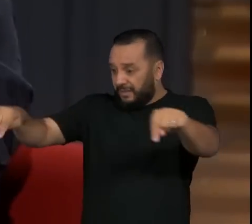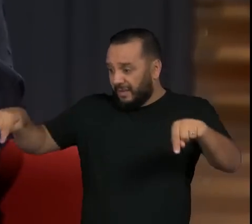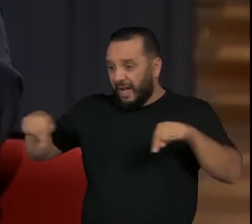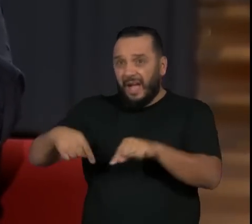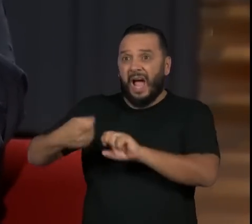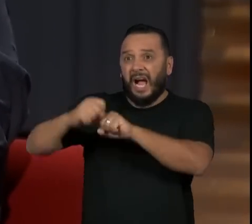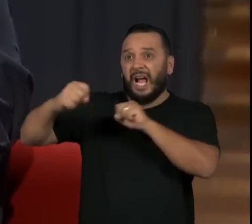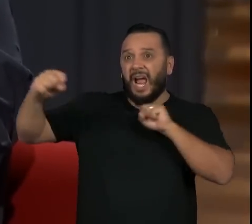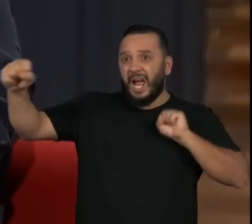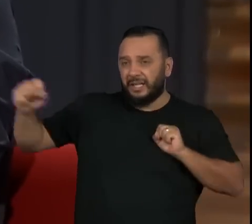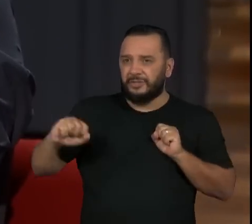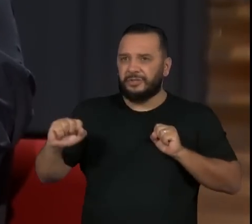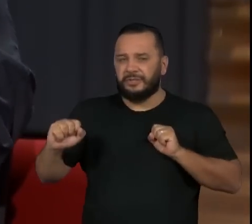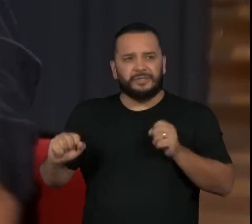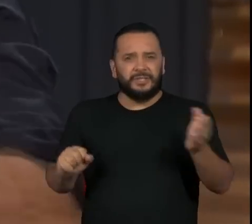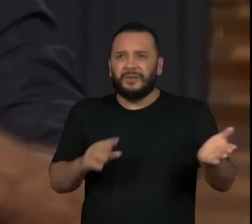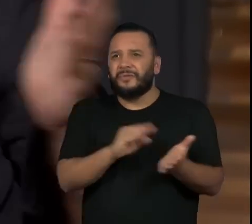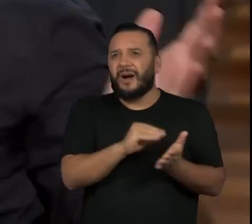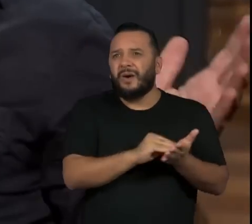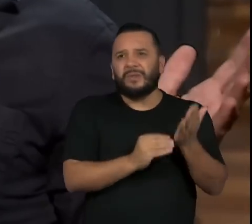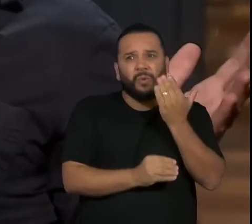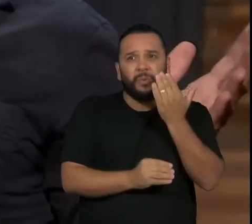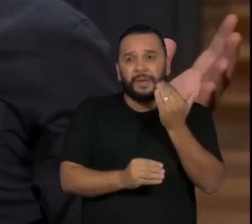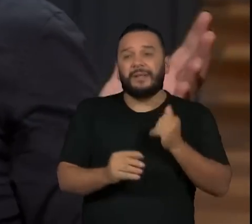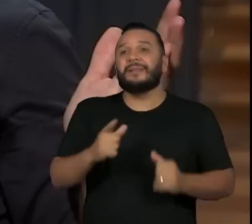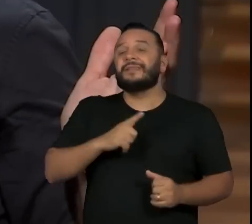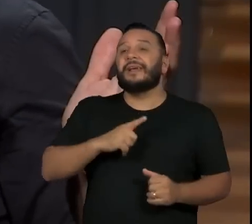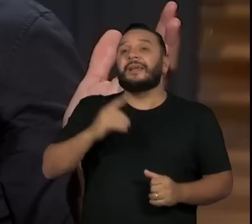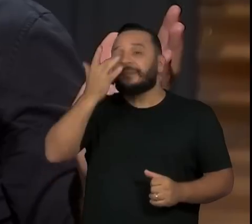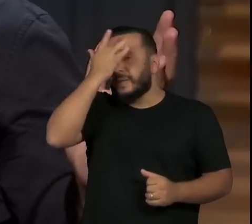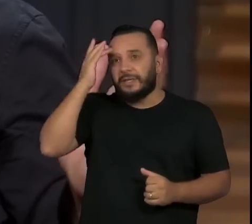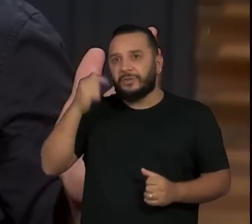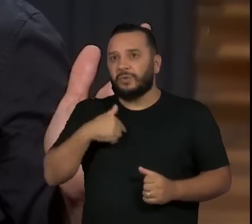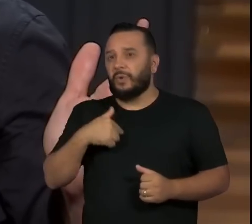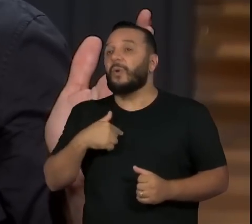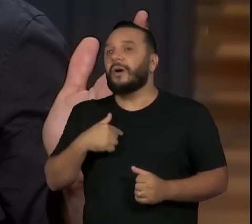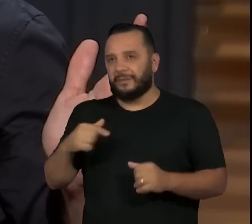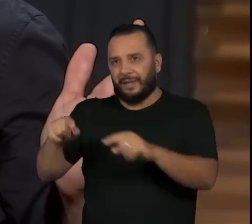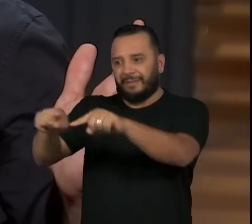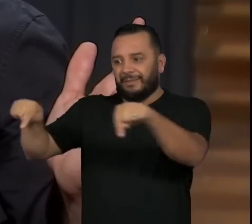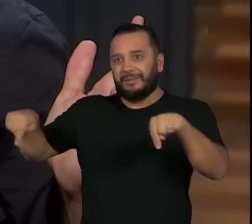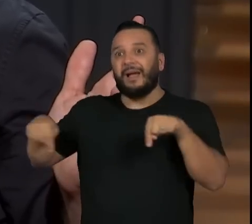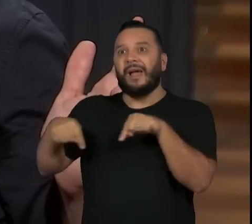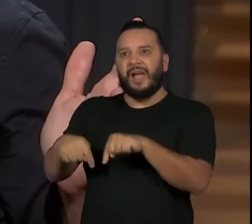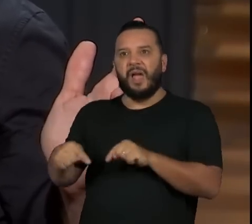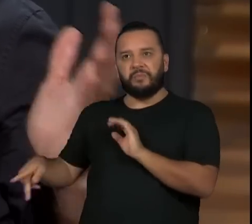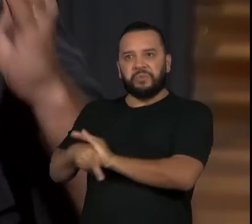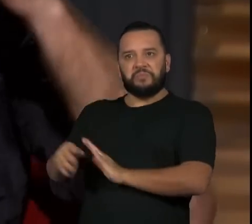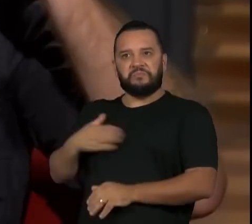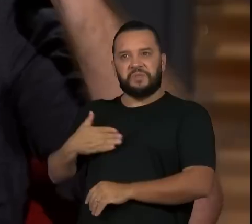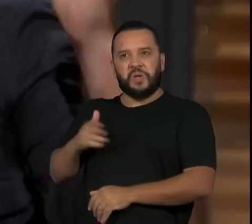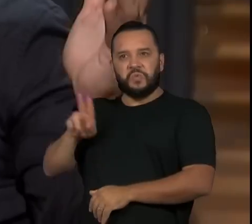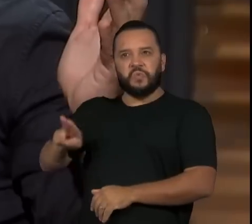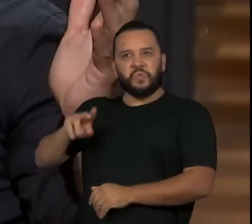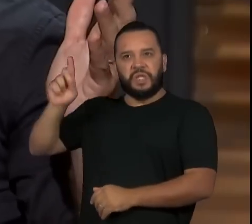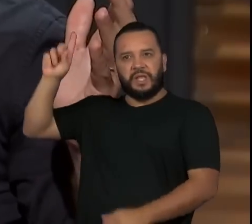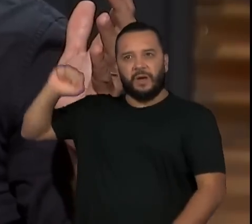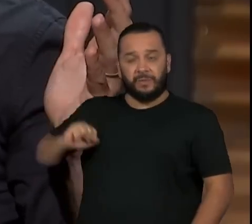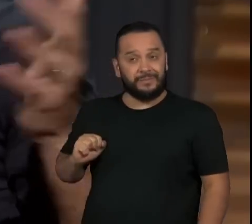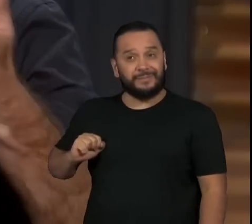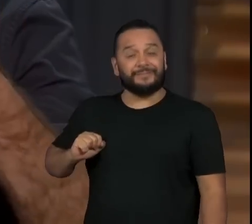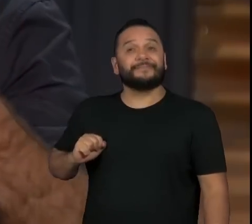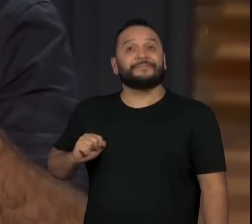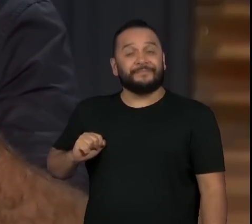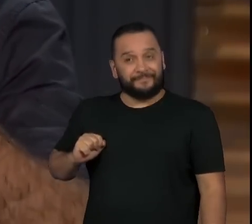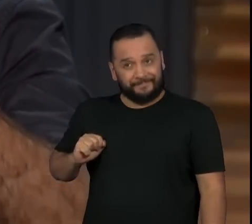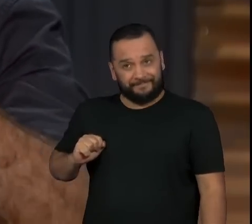está faltando para tanta gente, tem alguém que tem que estar com terra em excesso e que não está usando. E aí essa turma